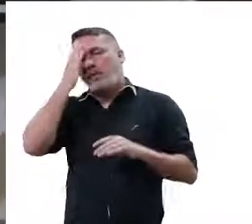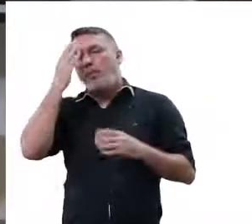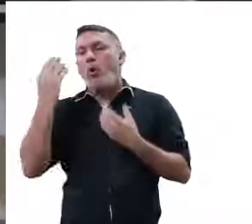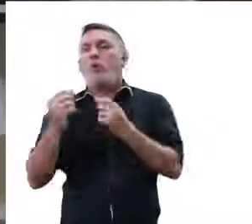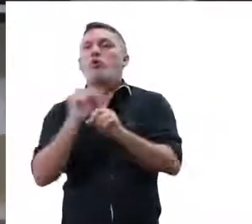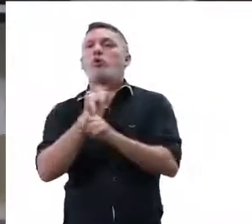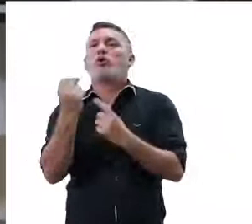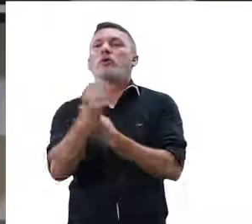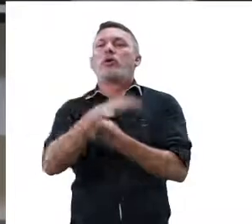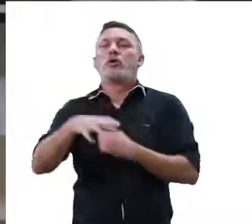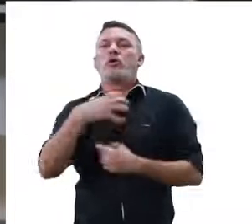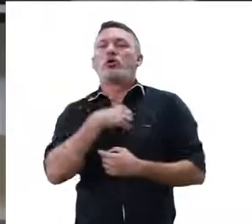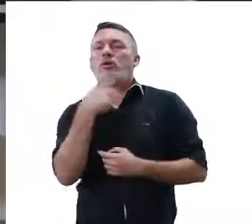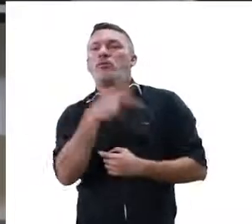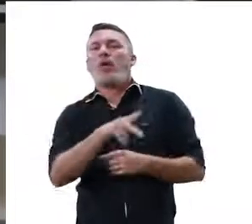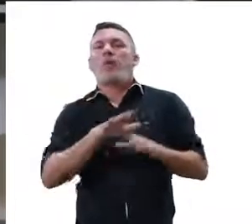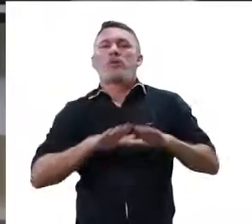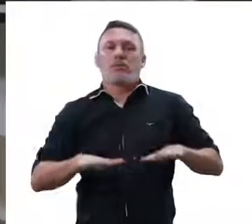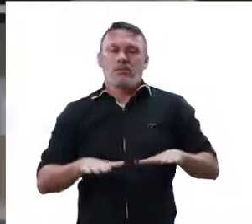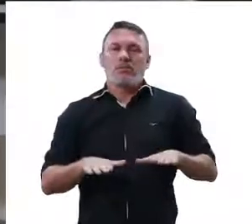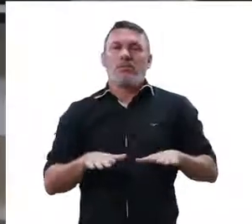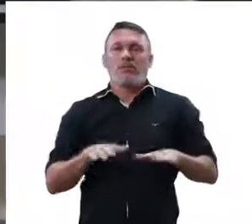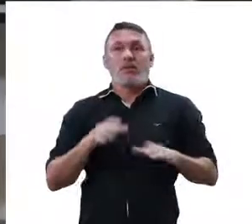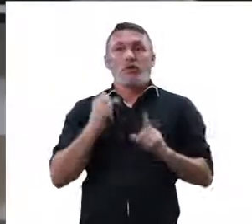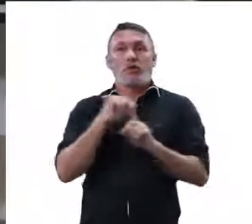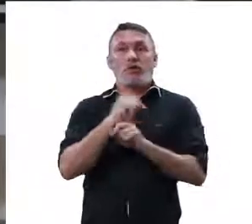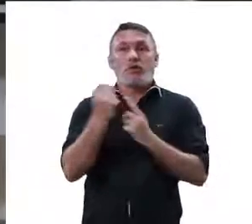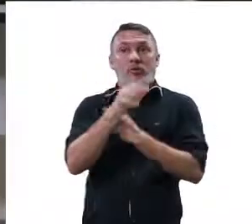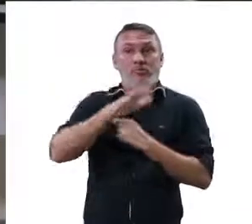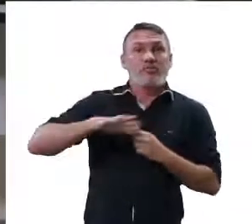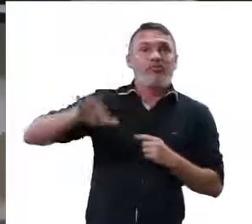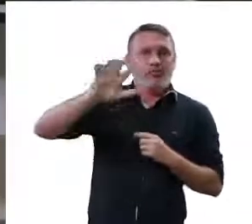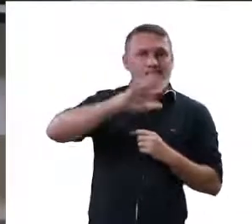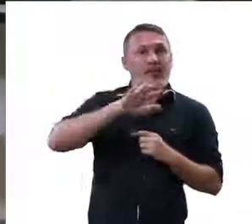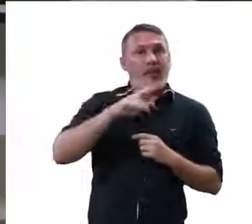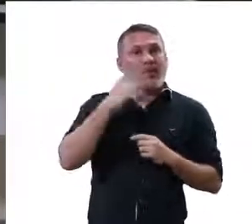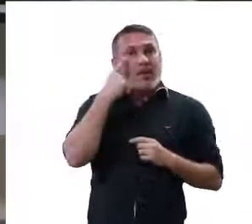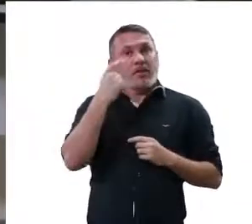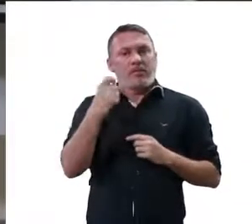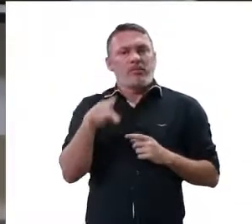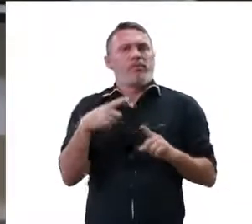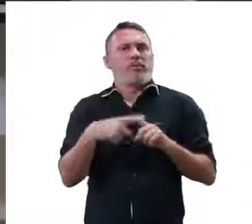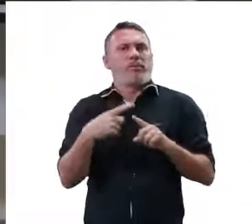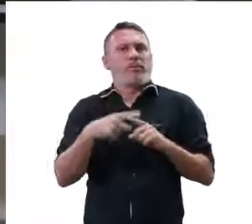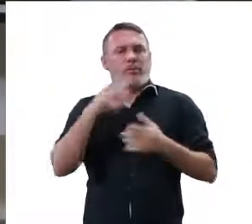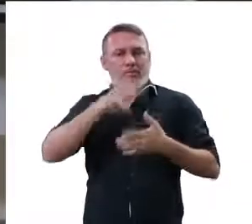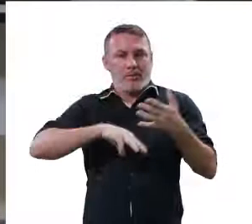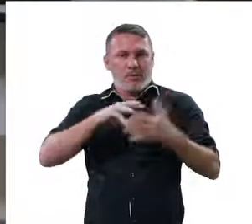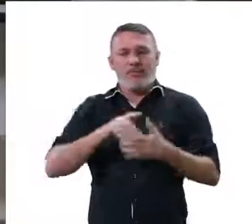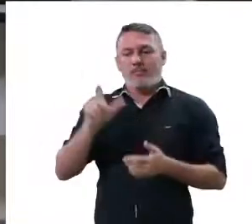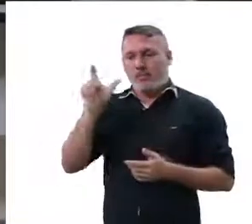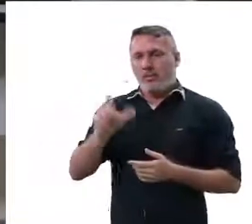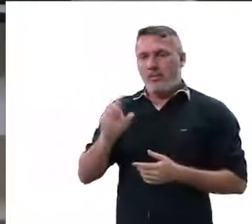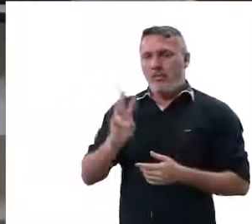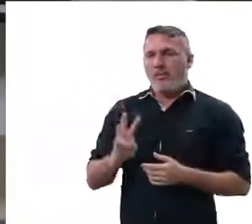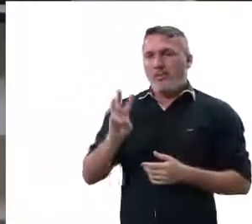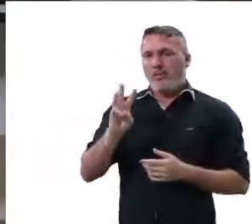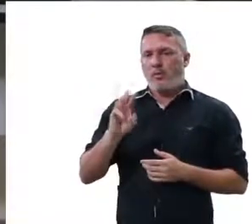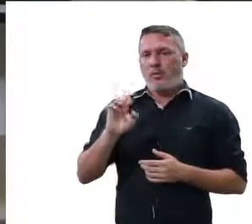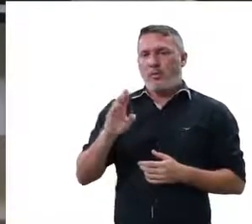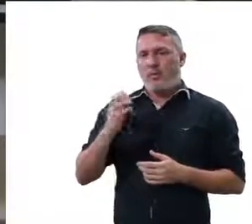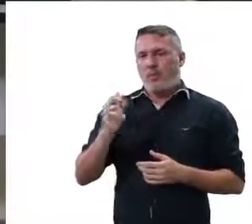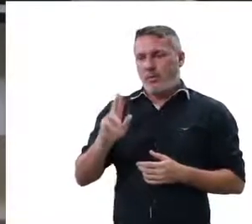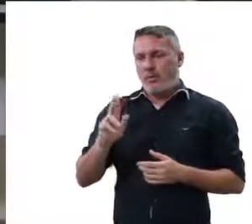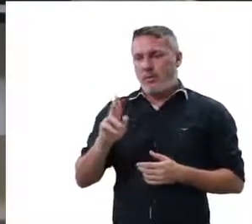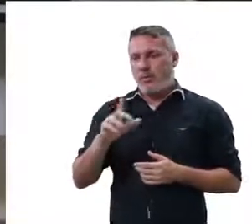entender como é que aquela sociedade funciona, né? E aí é muito interessante isso. Por quê? O Weber,